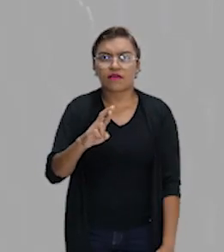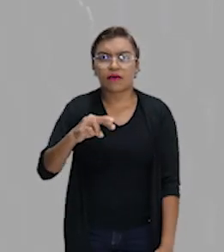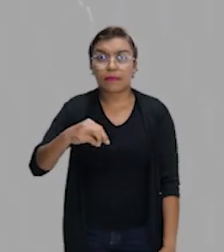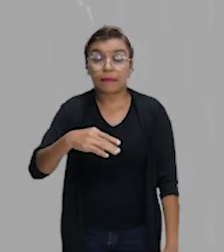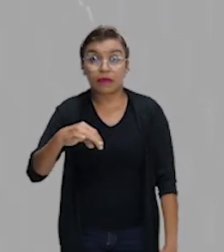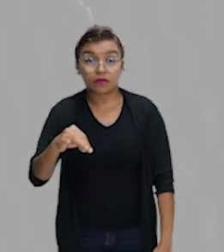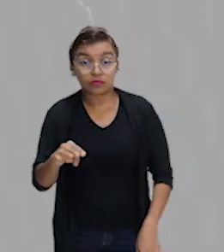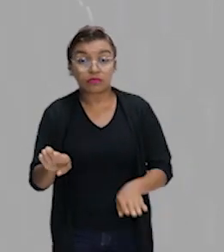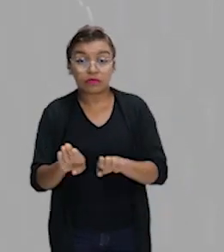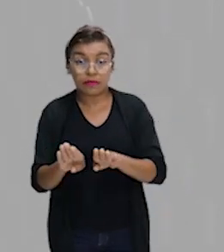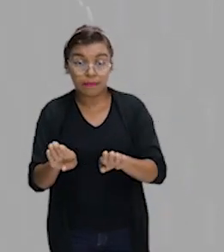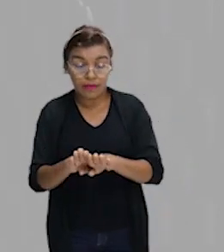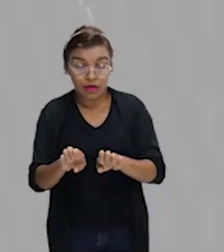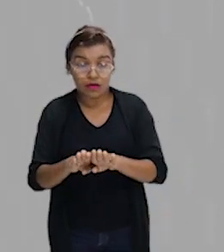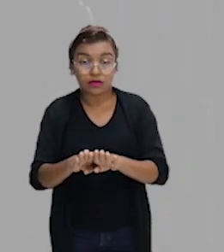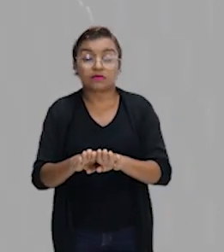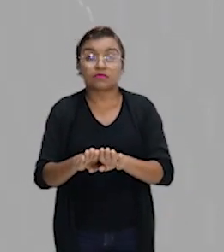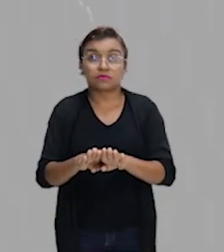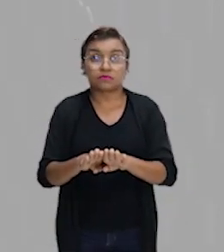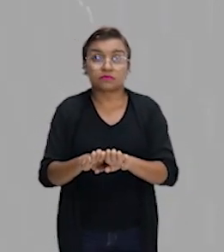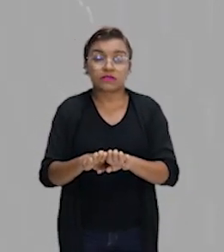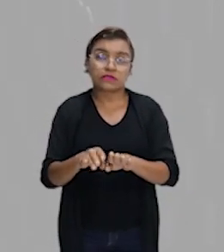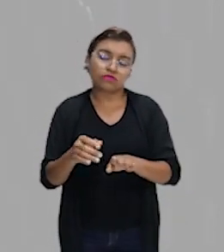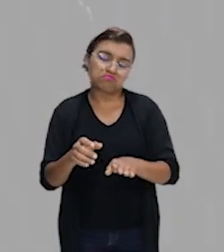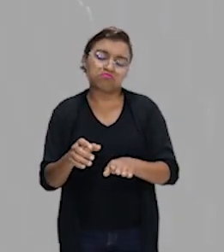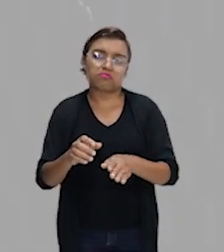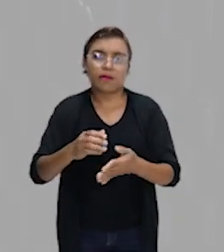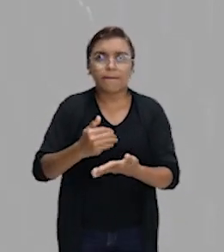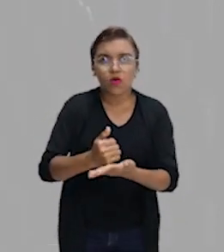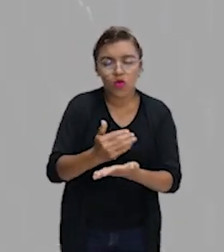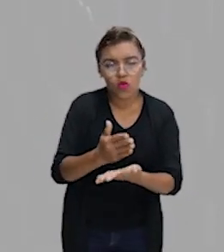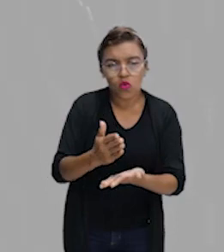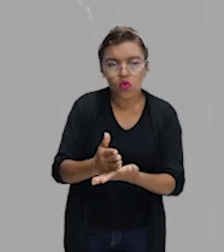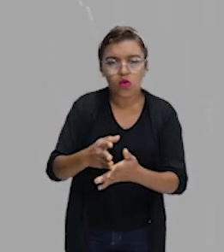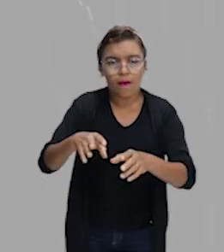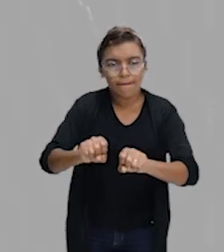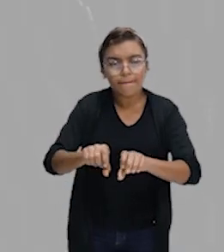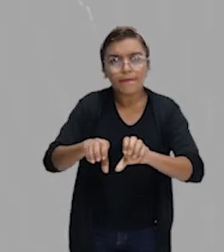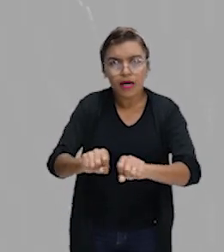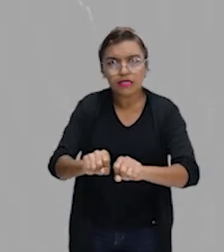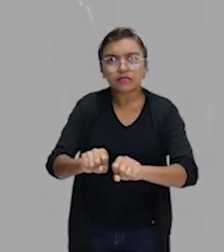isso, haverá a expansão da massa do bolo, da massa do pão.